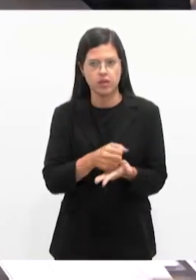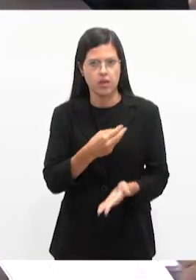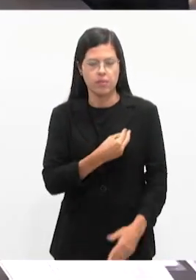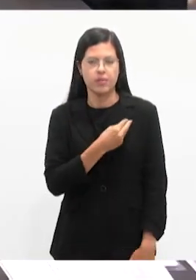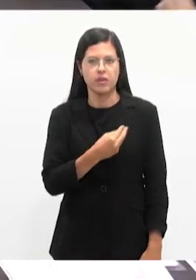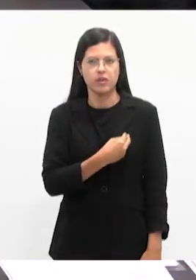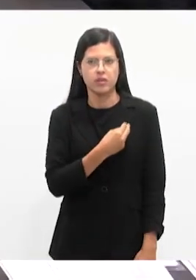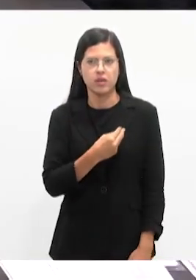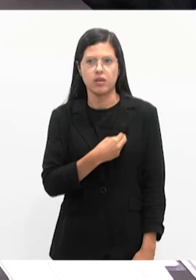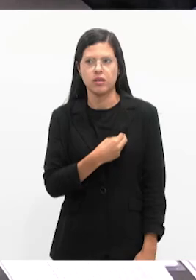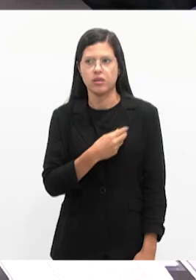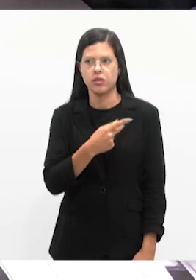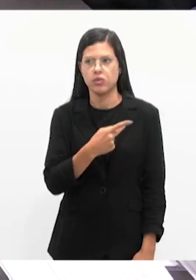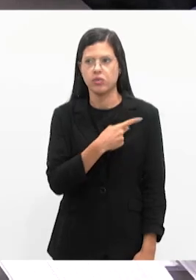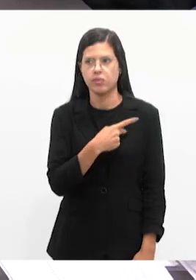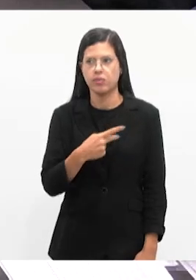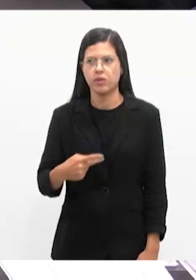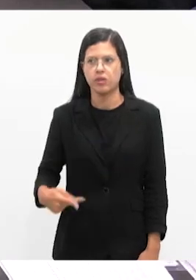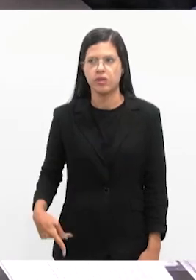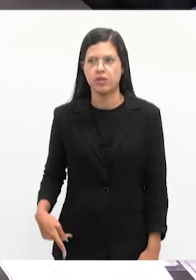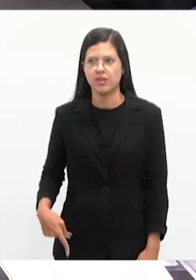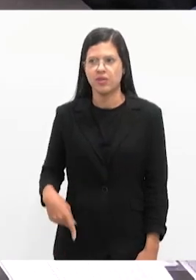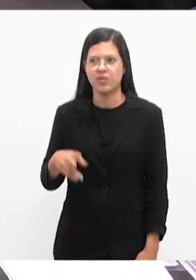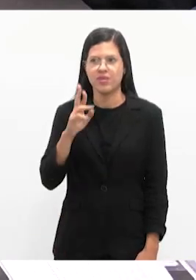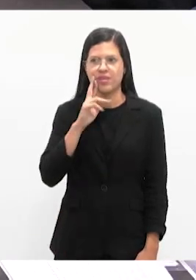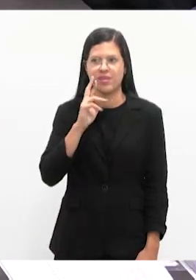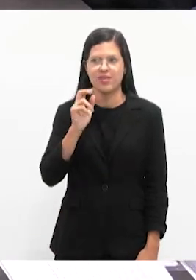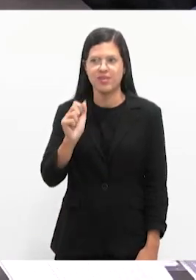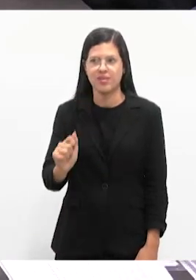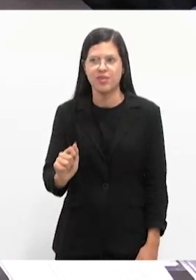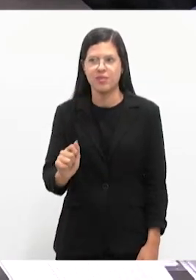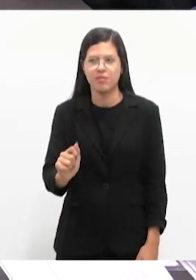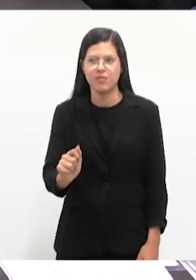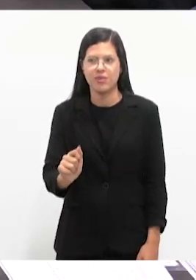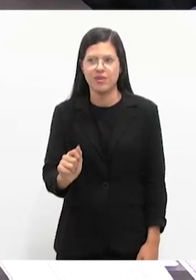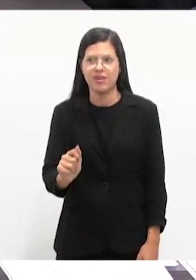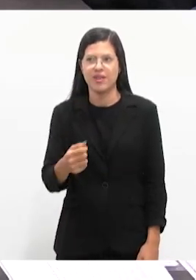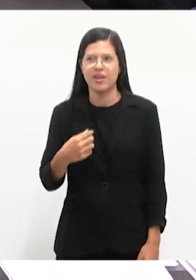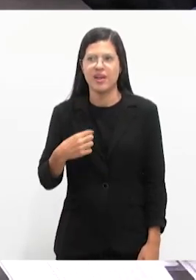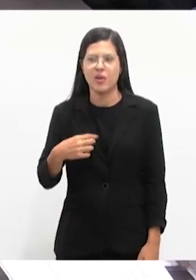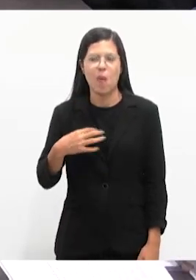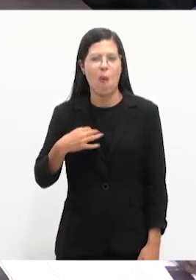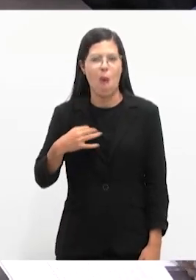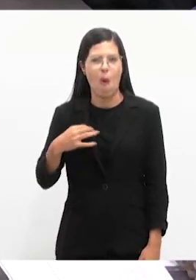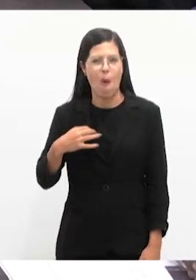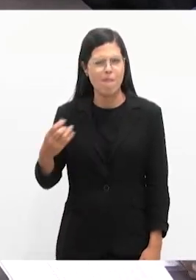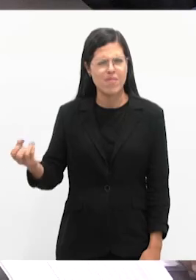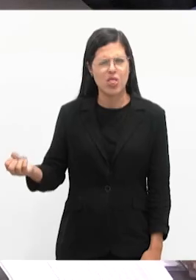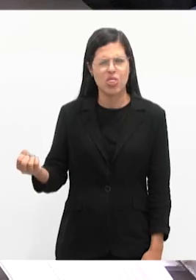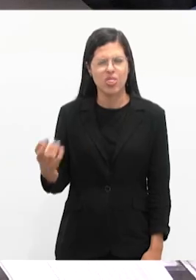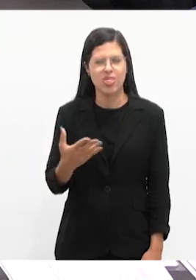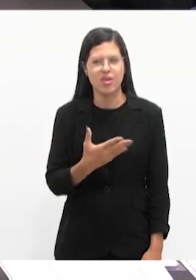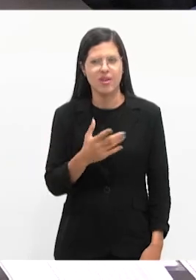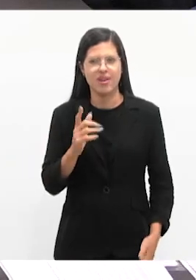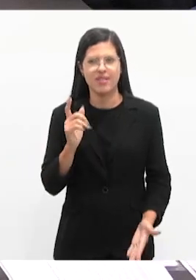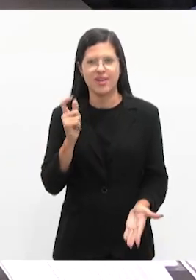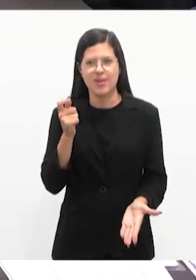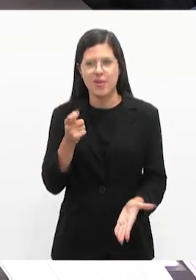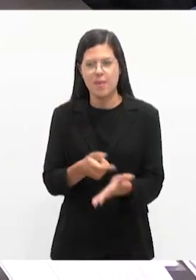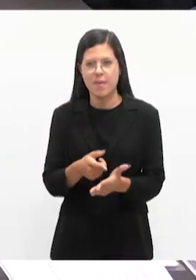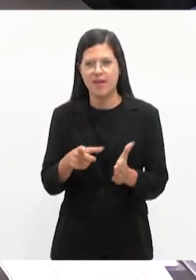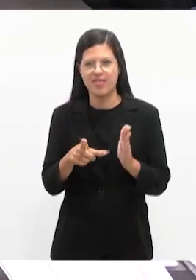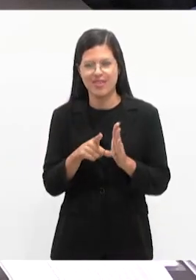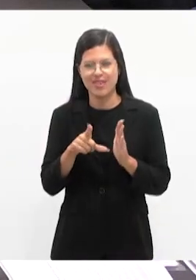do ilustre presidente Rodrigo Amorim, com trajes modernos, comprados aqui na loja